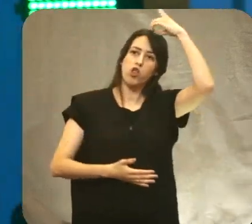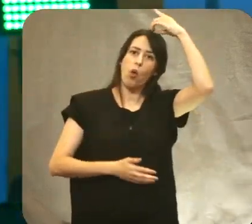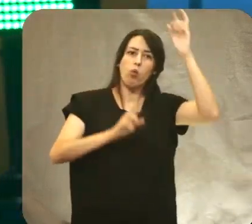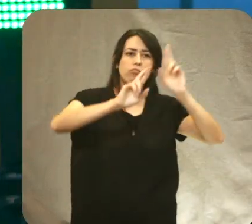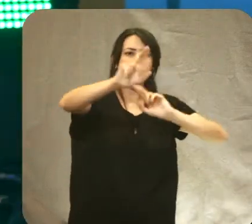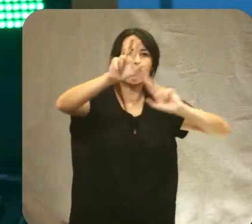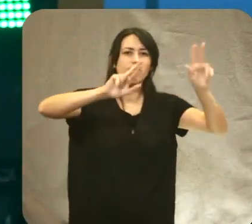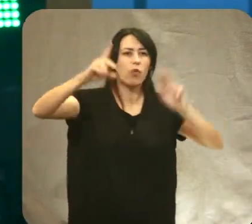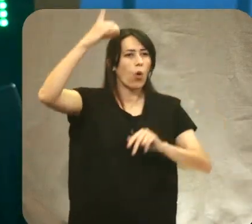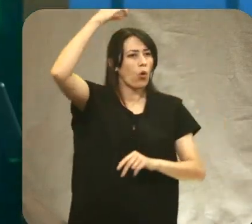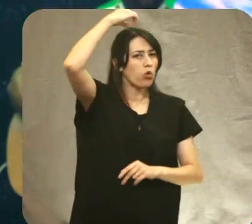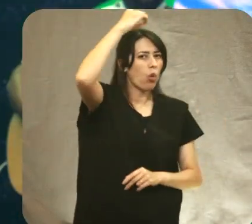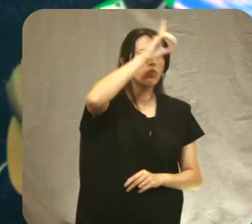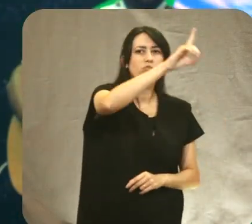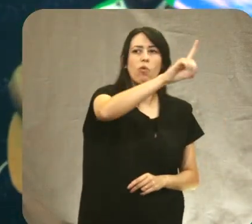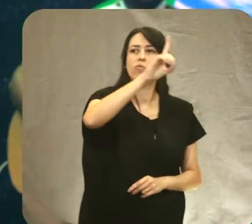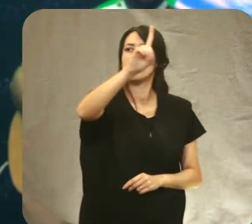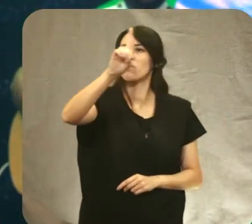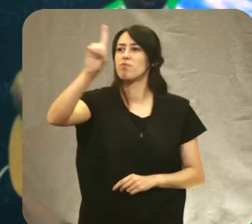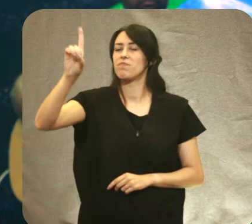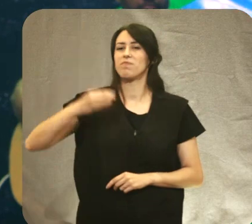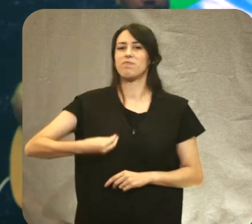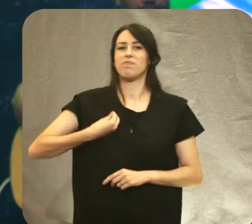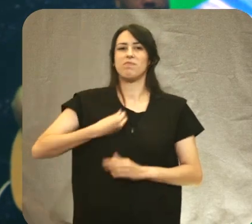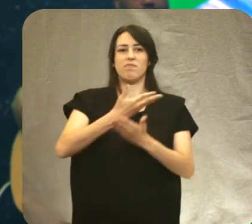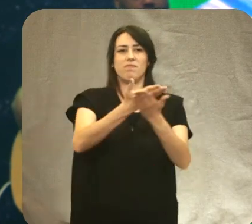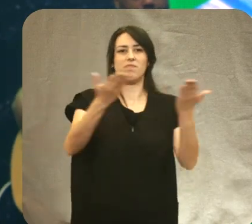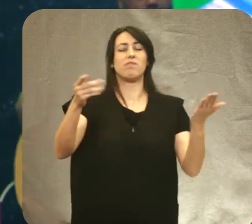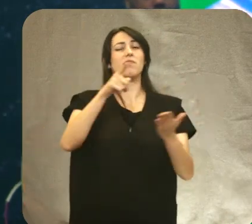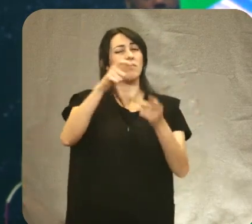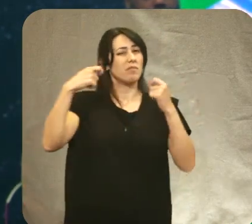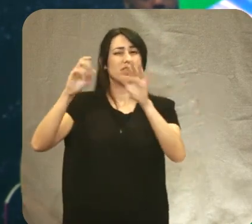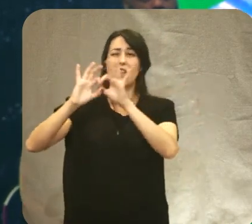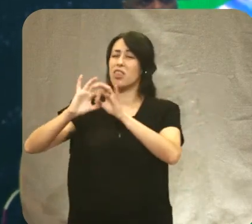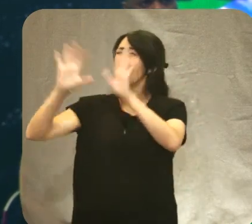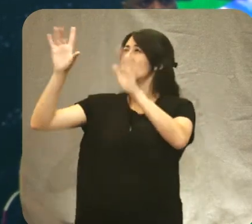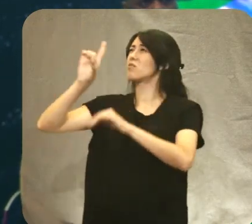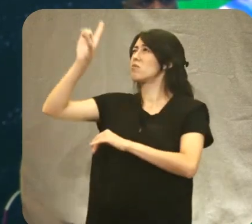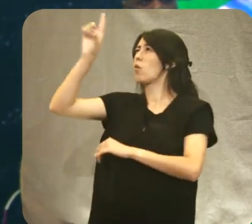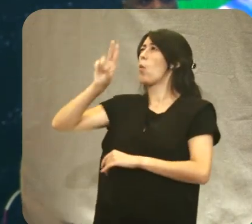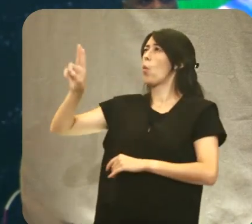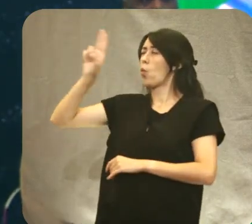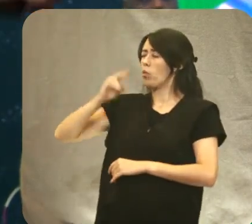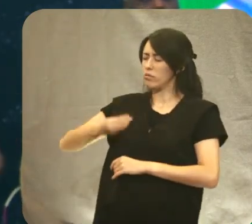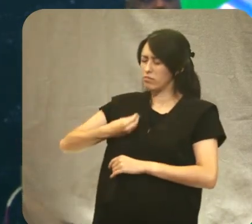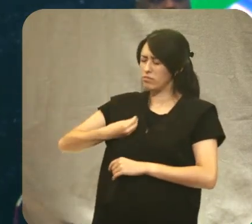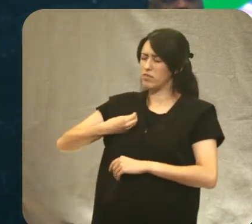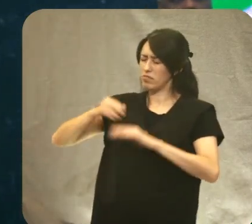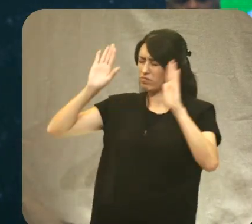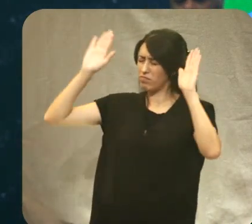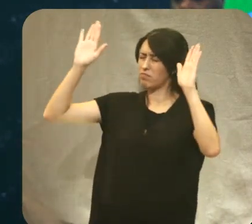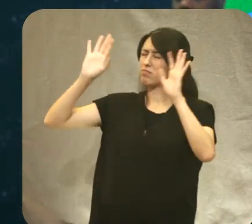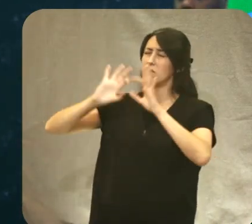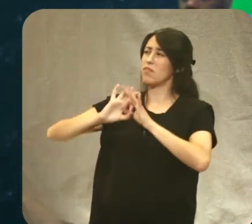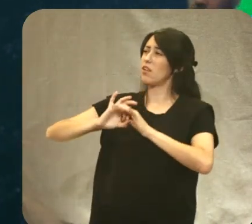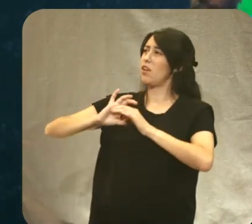sobre a sua vida. Deixa Deus te usar, irmão. Nós queremos ver a glória de